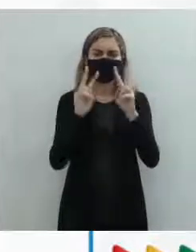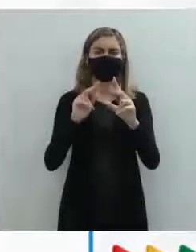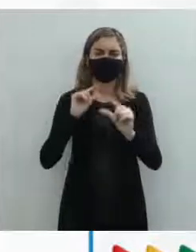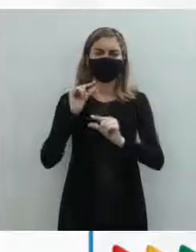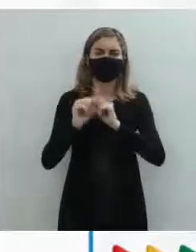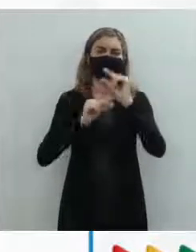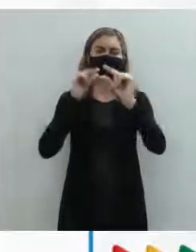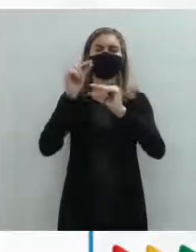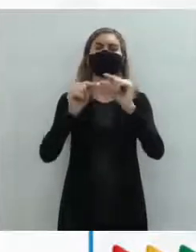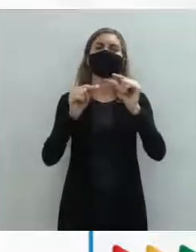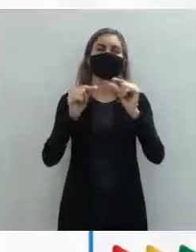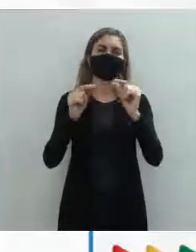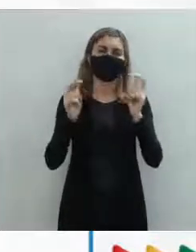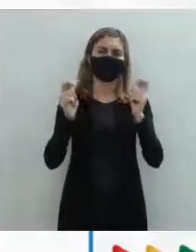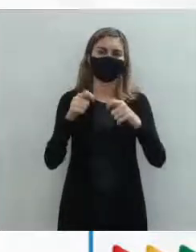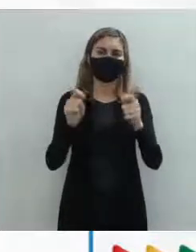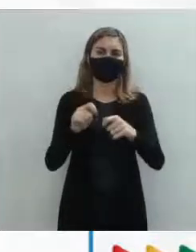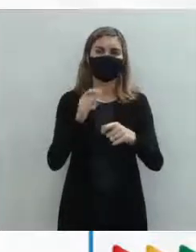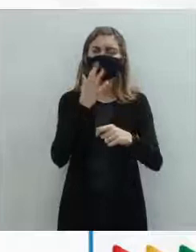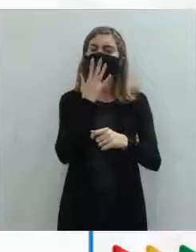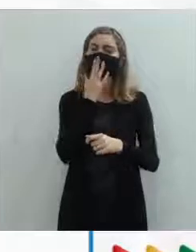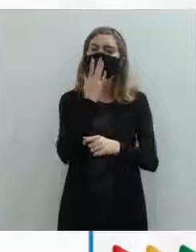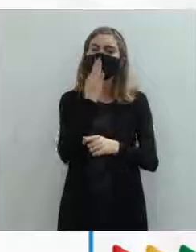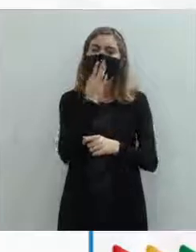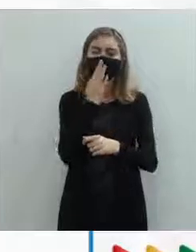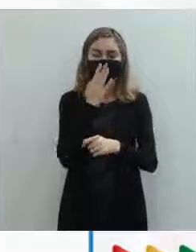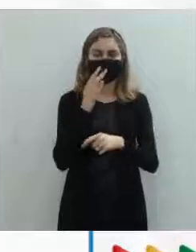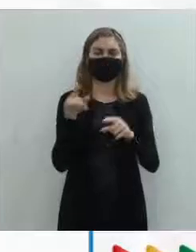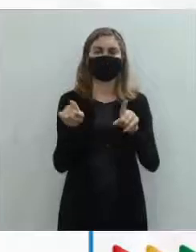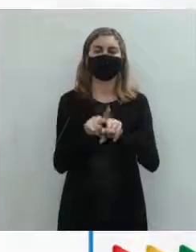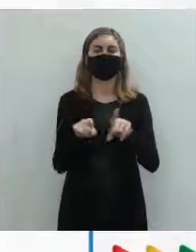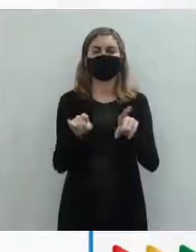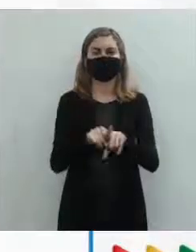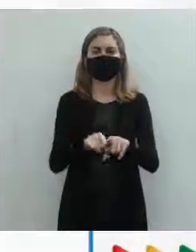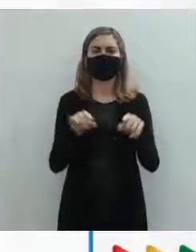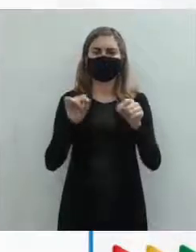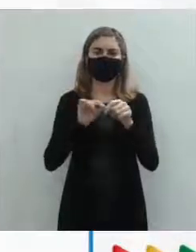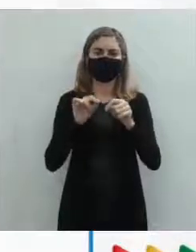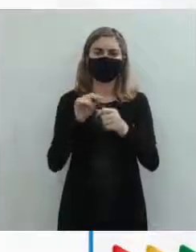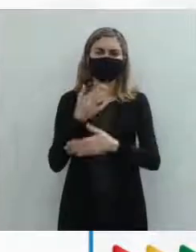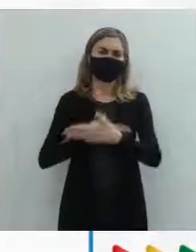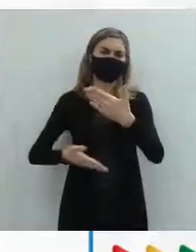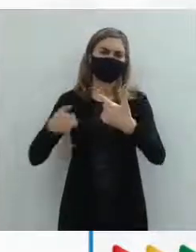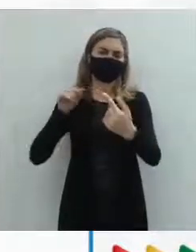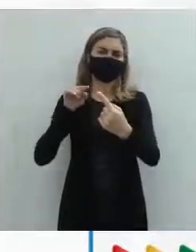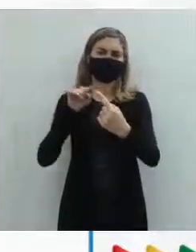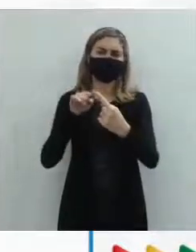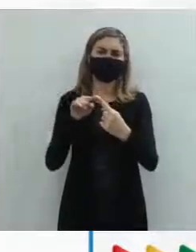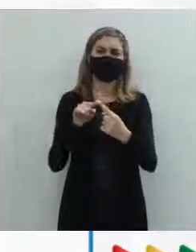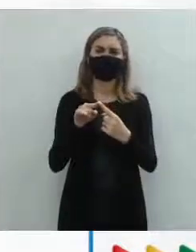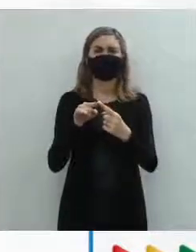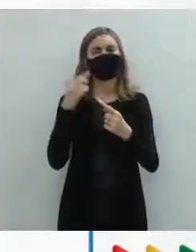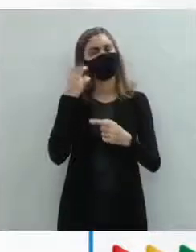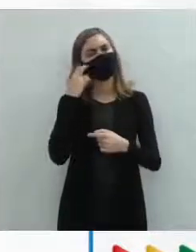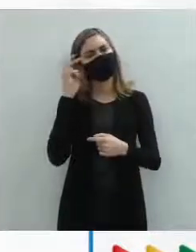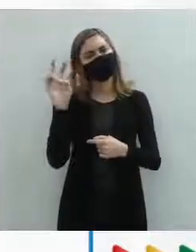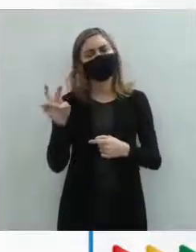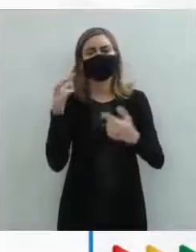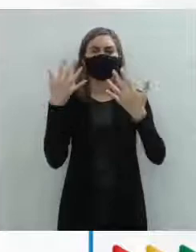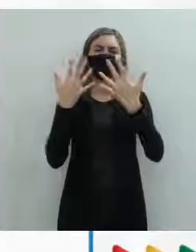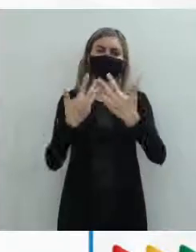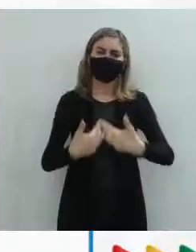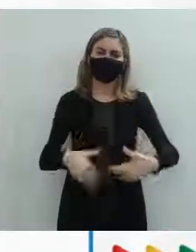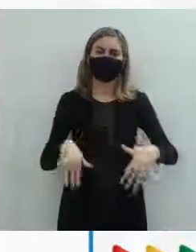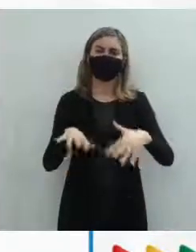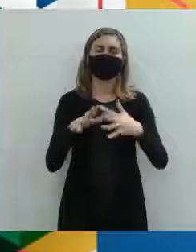pouco das cores e fazer relações entre elas, sobre as culturas, sobre a natureza,